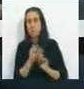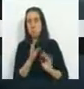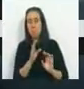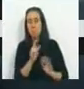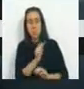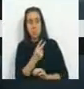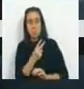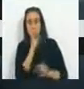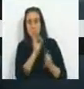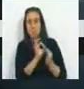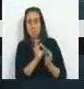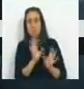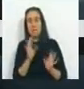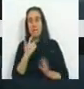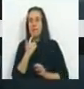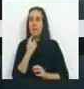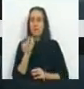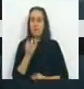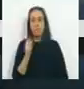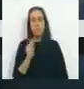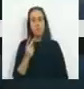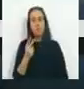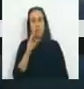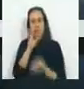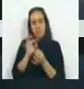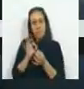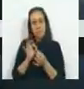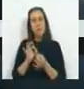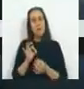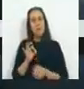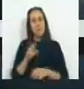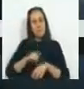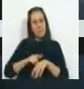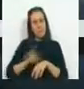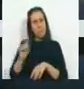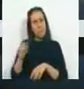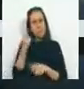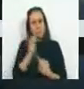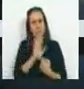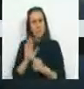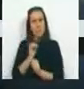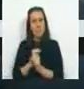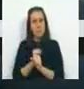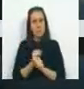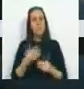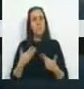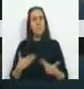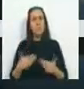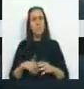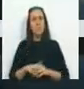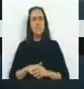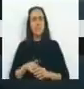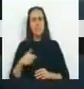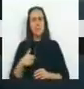significa apenas que 2 meses é pouco tempo, mas é algum tempo para se mostrar algum trabalho. Agora tenho aqui